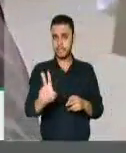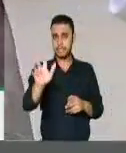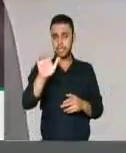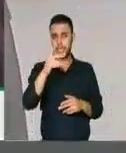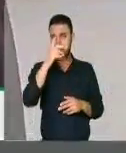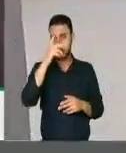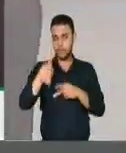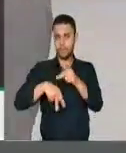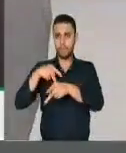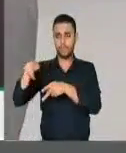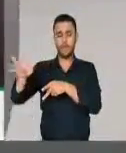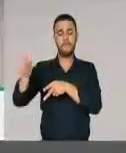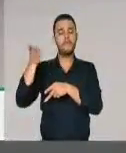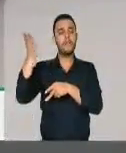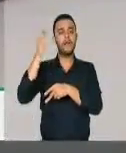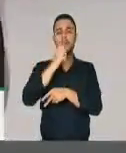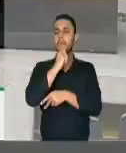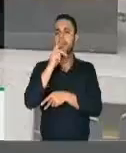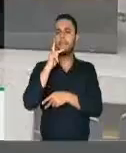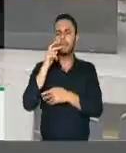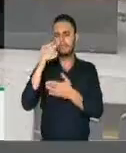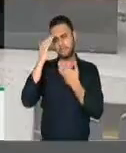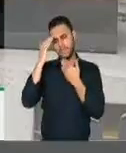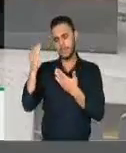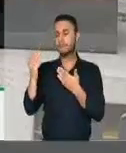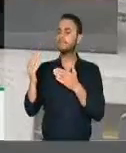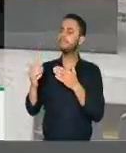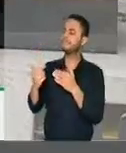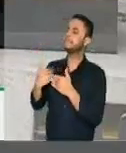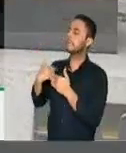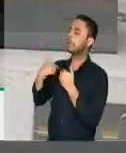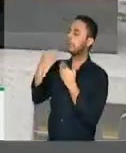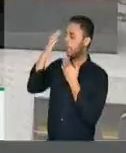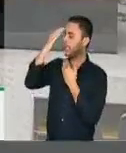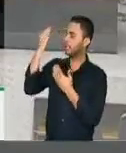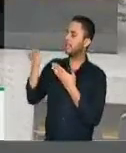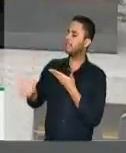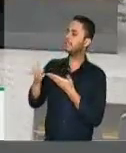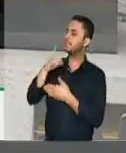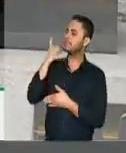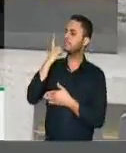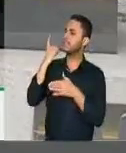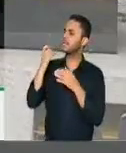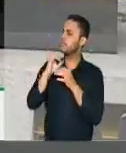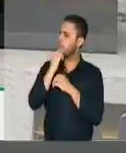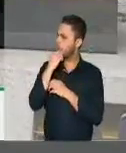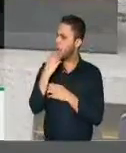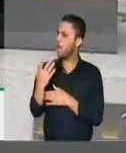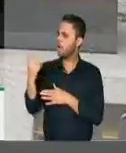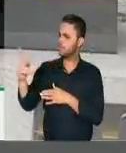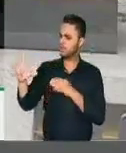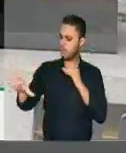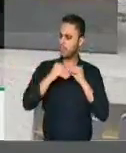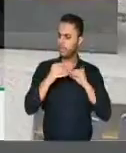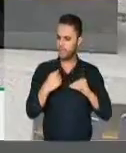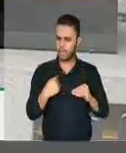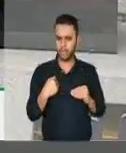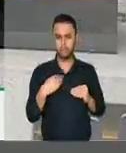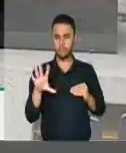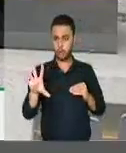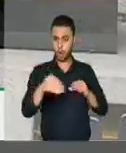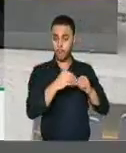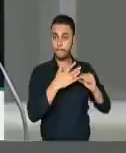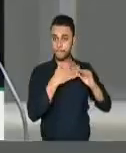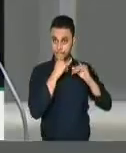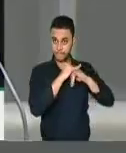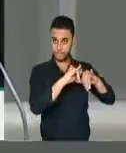obrigado. Eu que agradeço, deputado Júlio, é oportuno o seu à parte e que eu incorporo ao meu discurso,